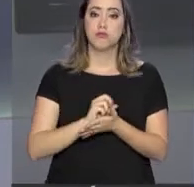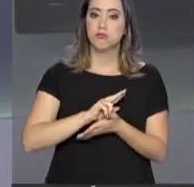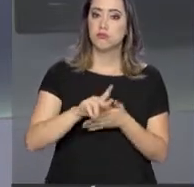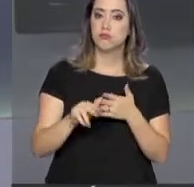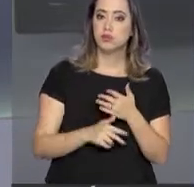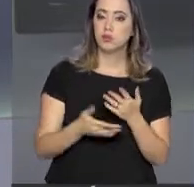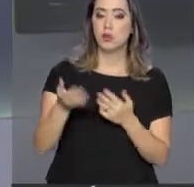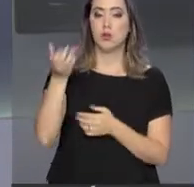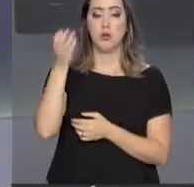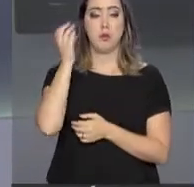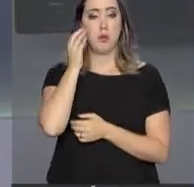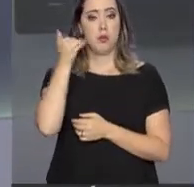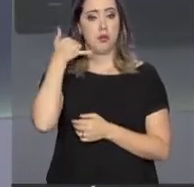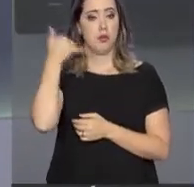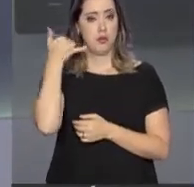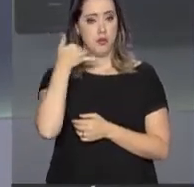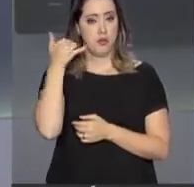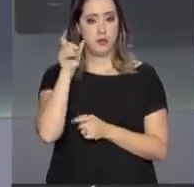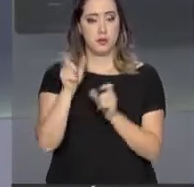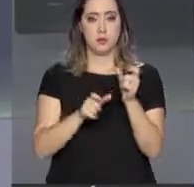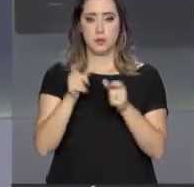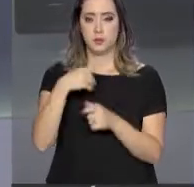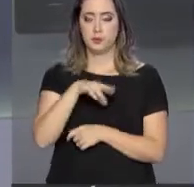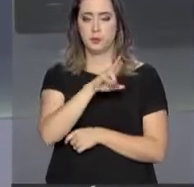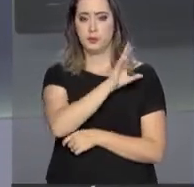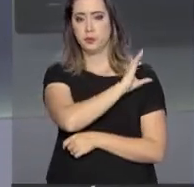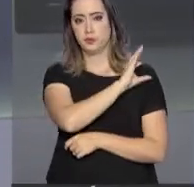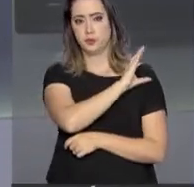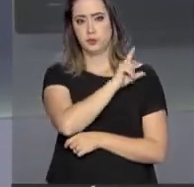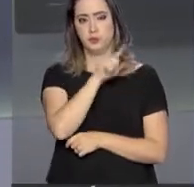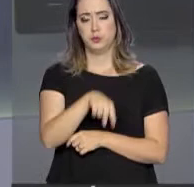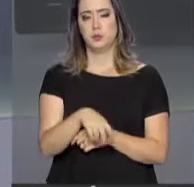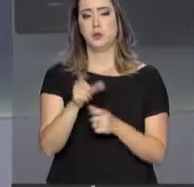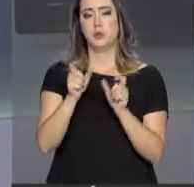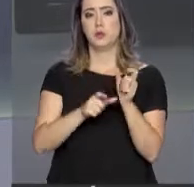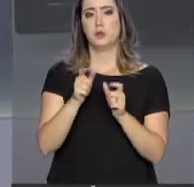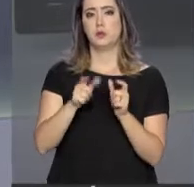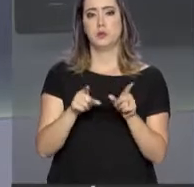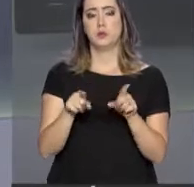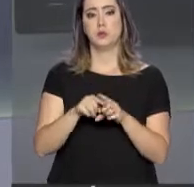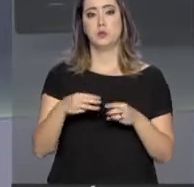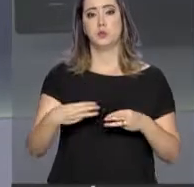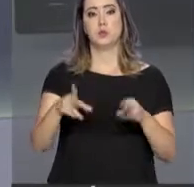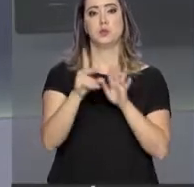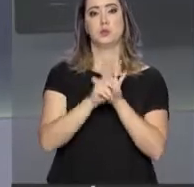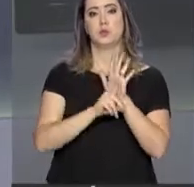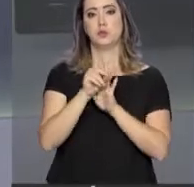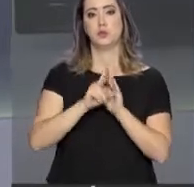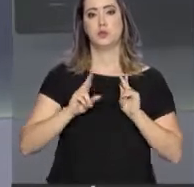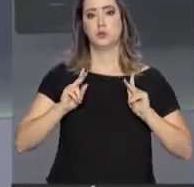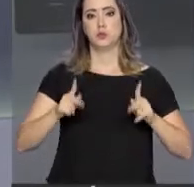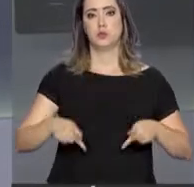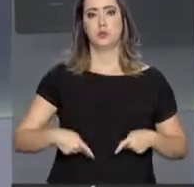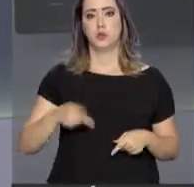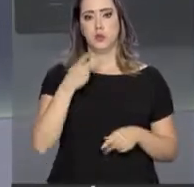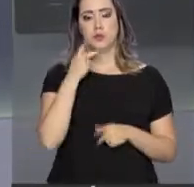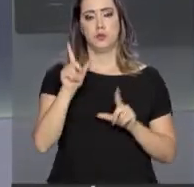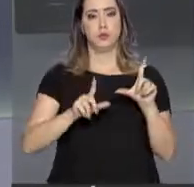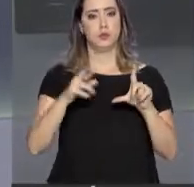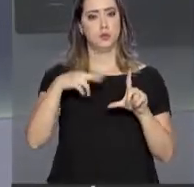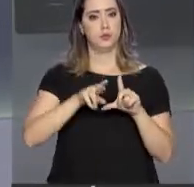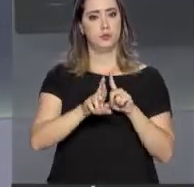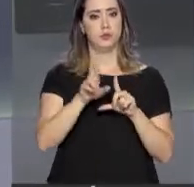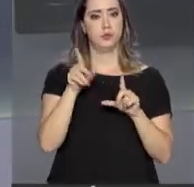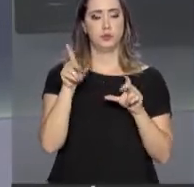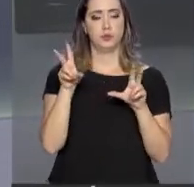coordenador geral dos direitos da população em situação de rua do ministério dos direitos humanos carlos ricardo falou com a tv nbr